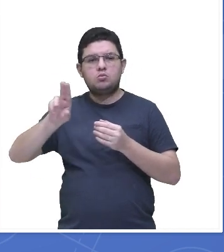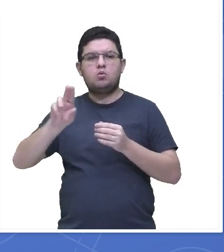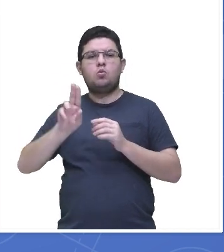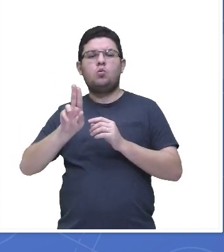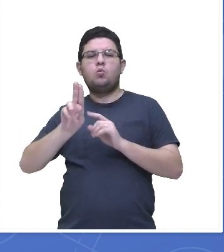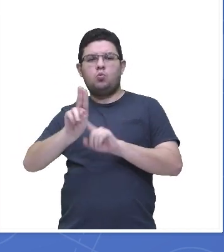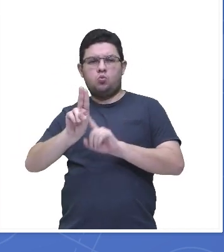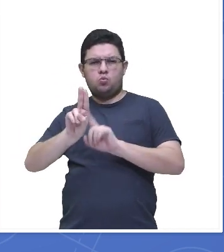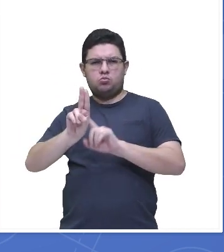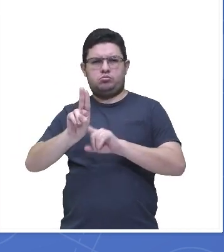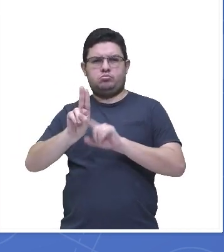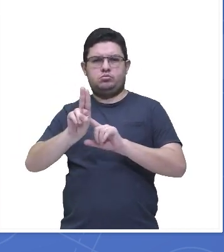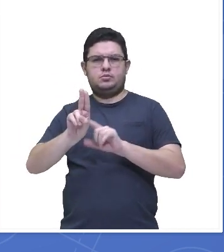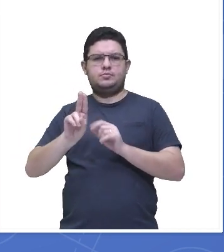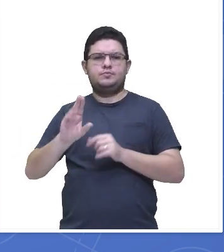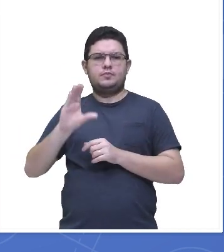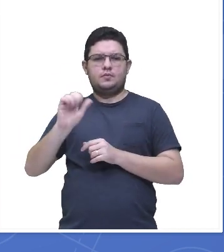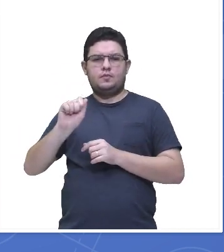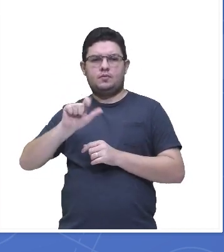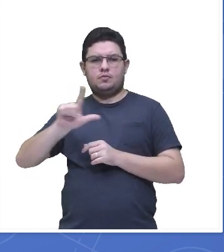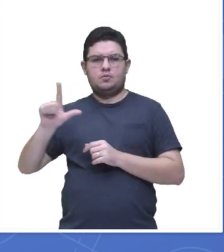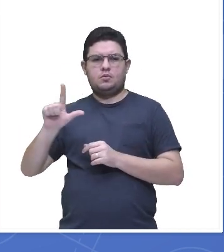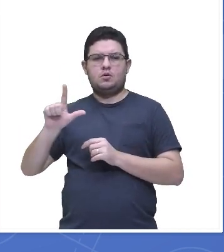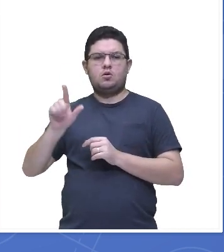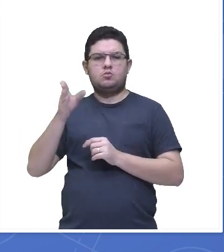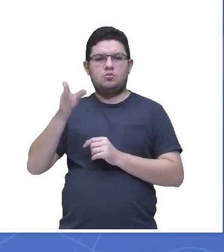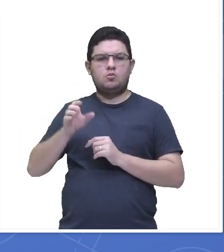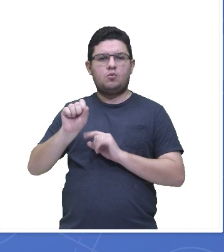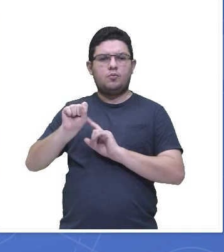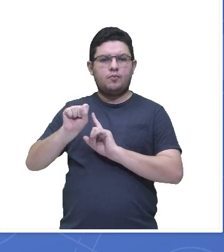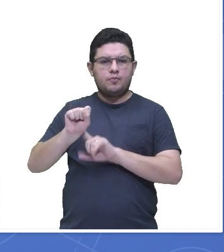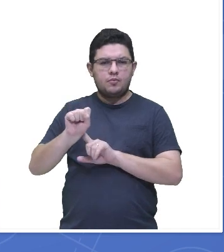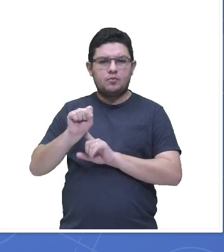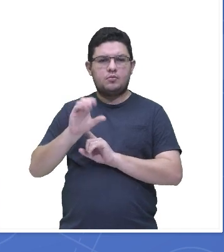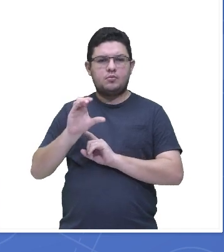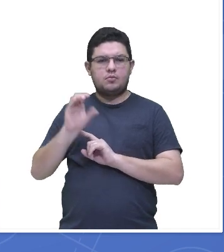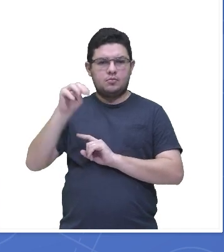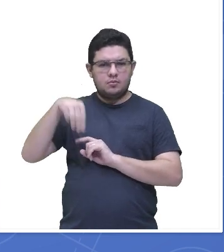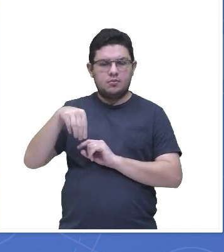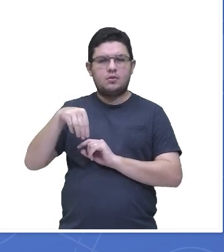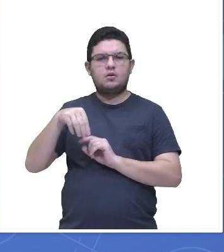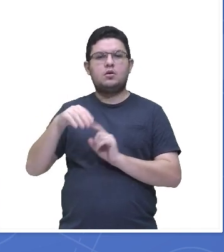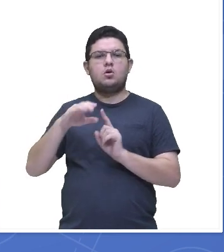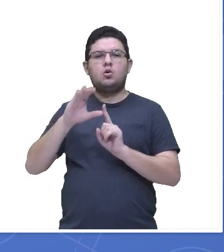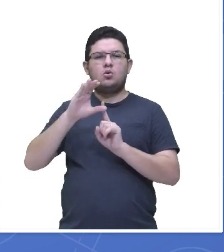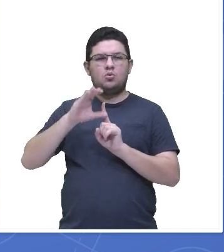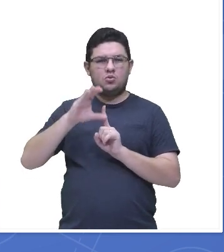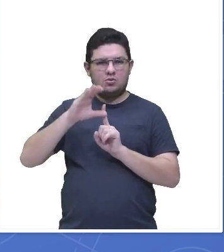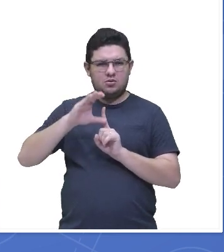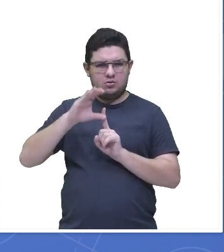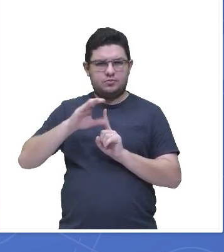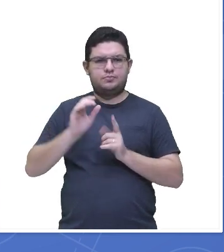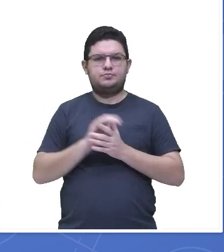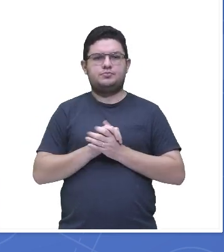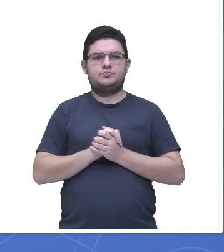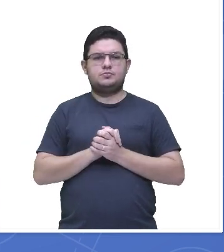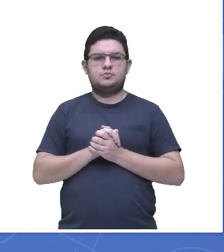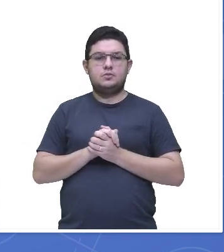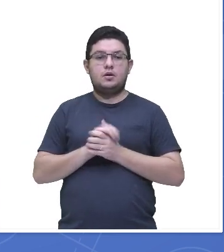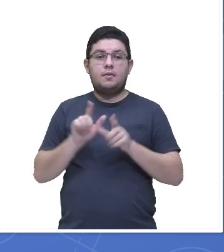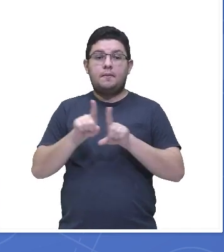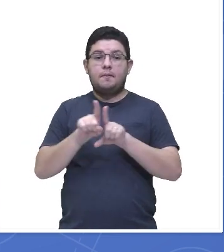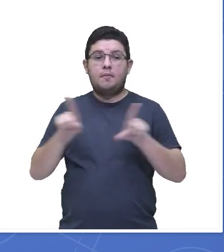Celsius. Mas no Sistema Internacional de Unidades, a condutividade térmica, K, é expressa em